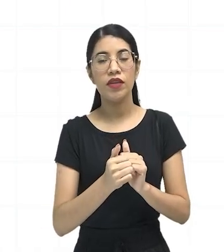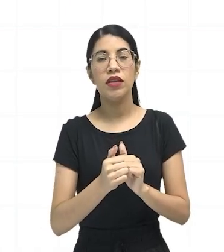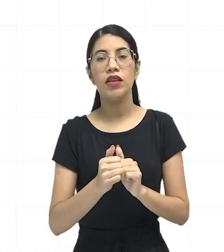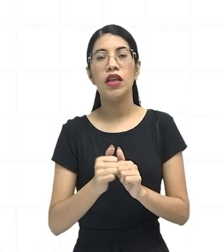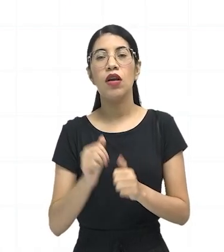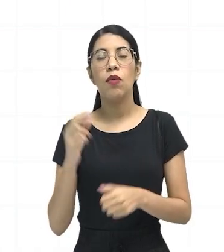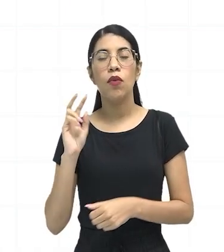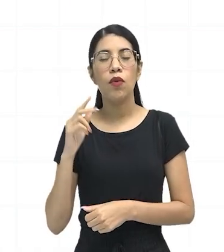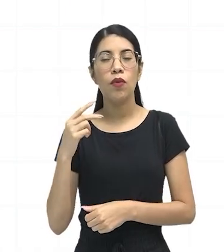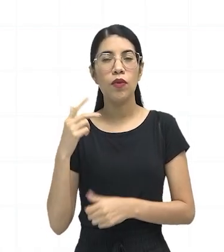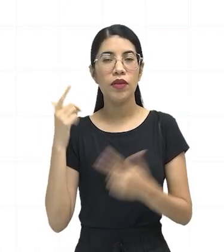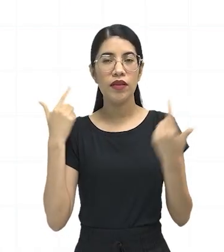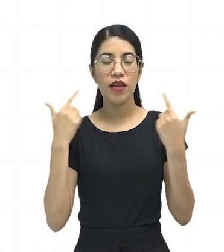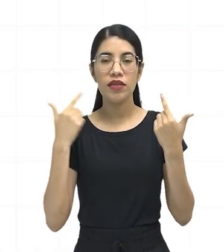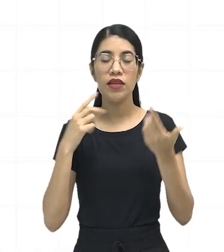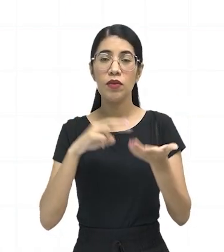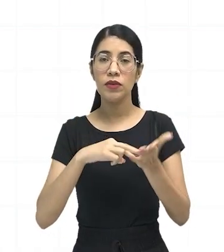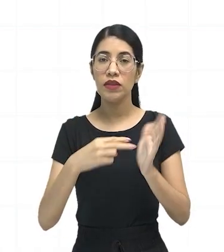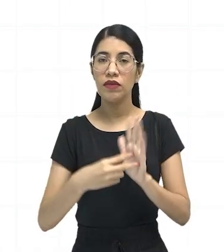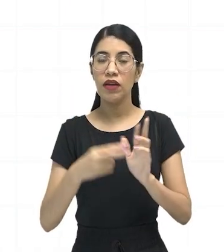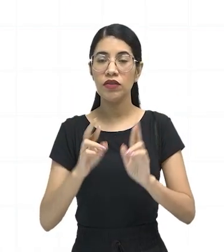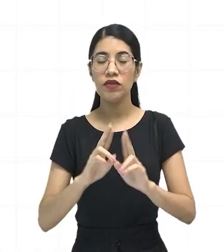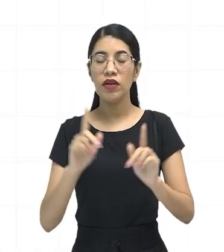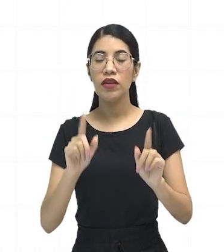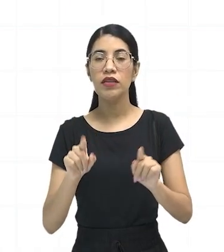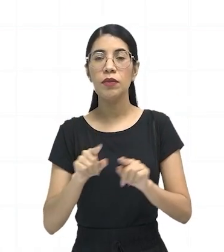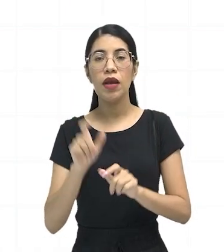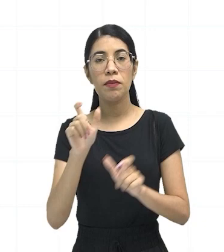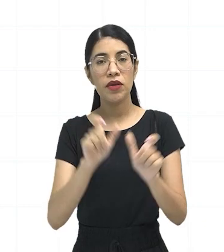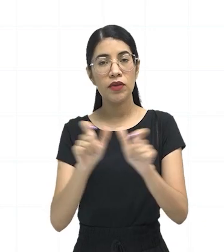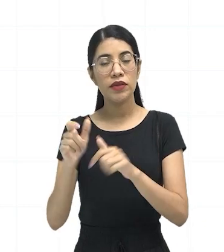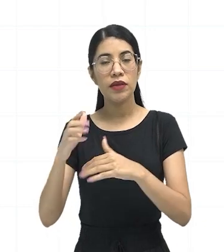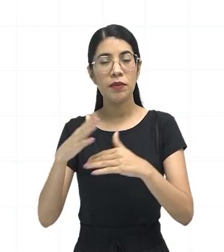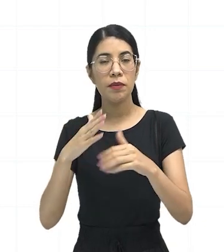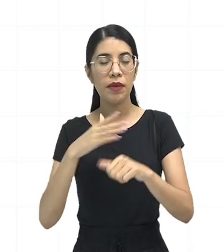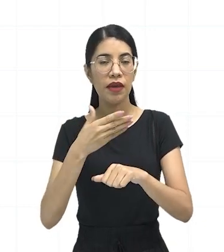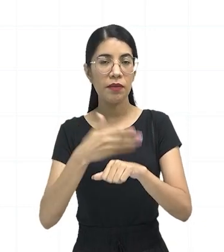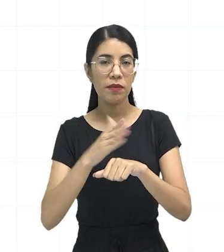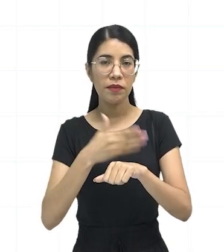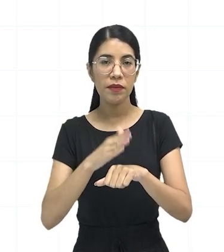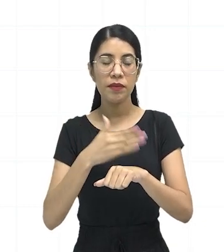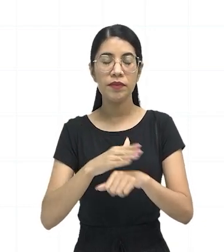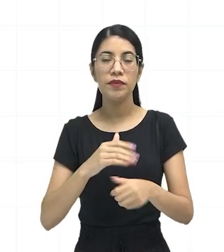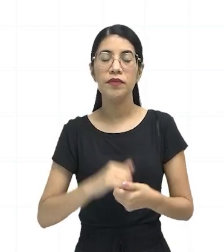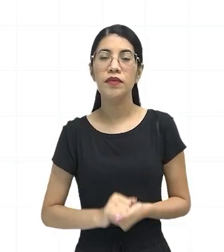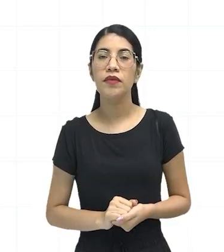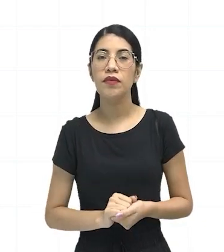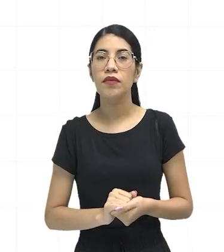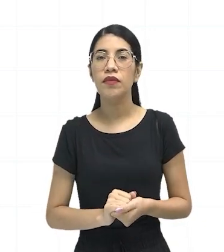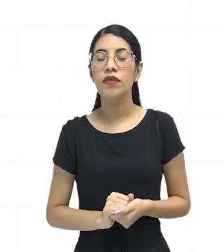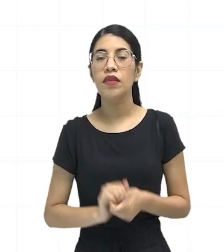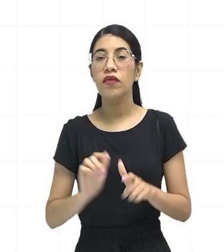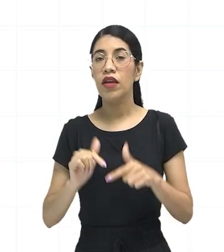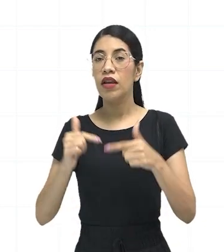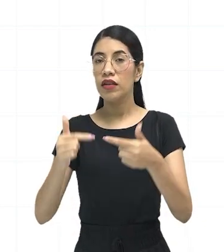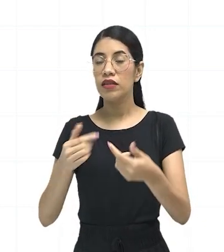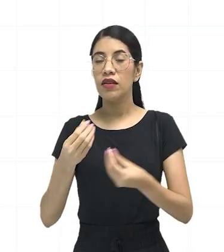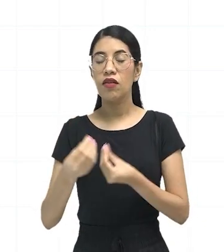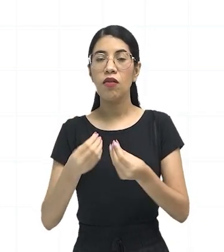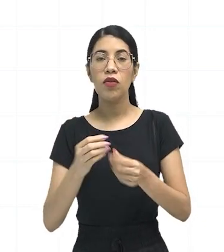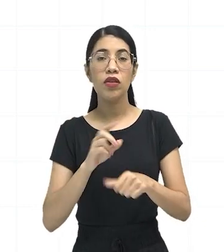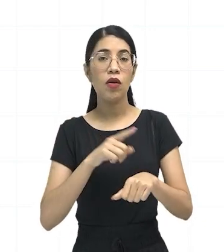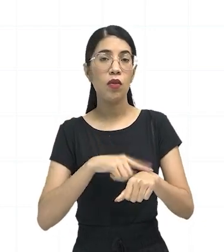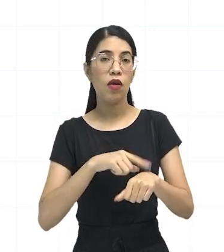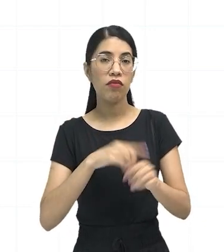novo sentido dado ao esporte por parte de seus praticantes em suas vidas, os quais irão realizá-lo no